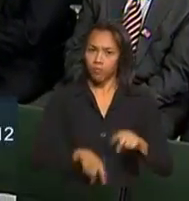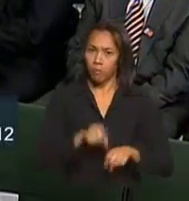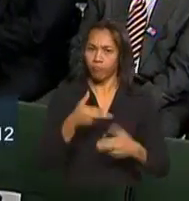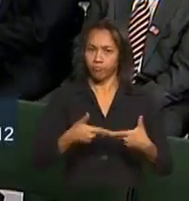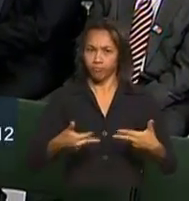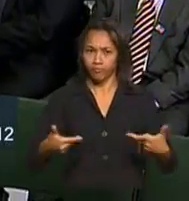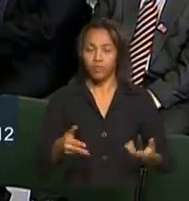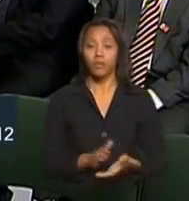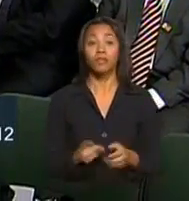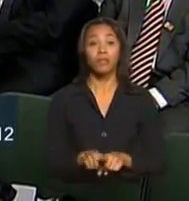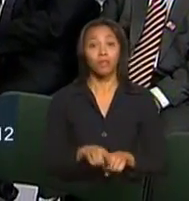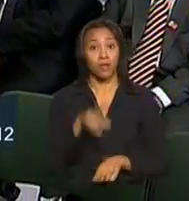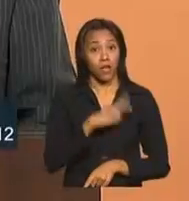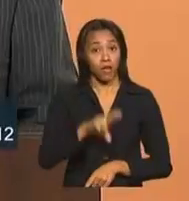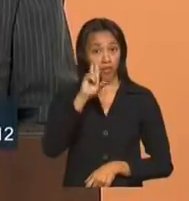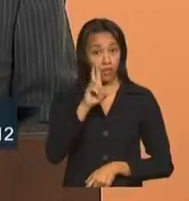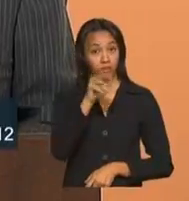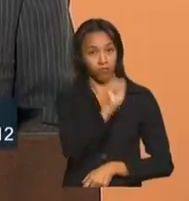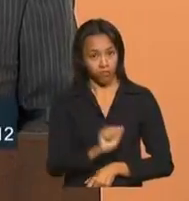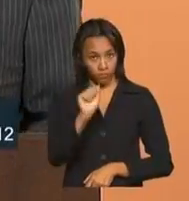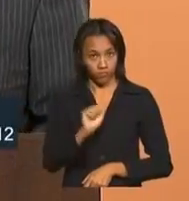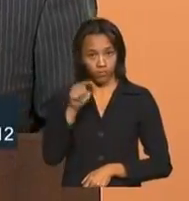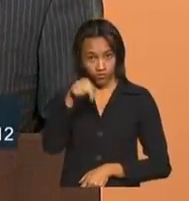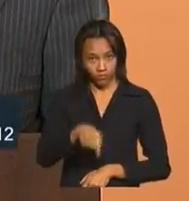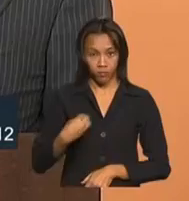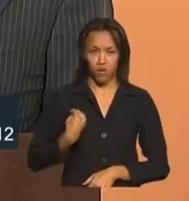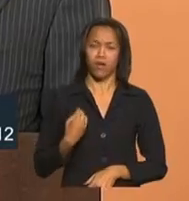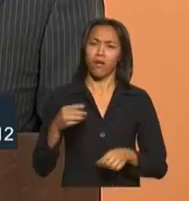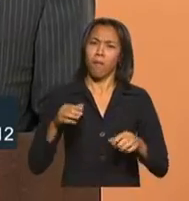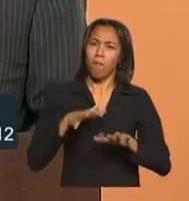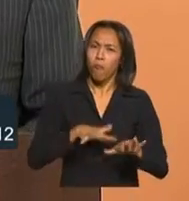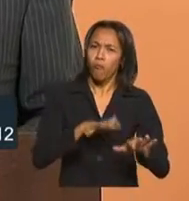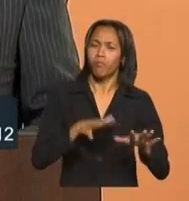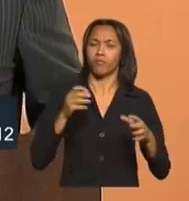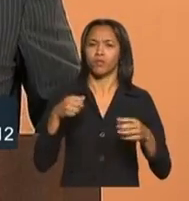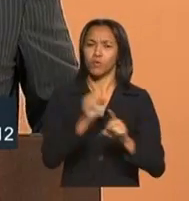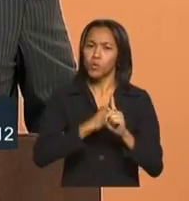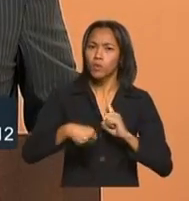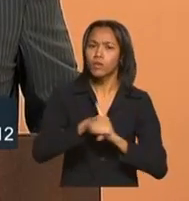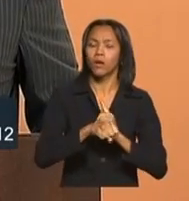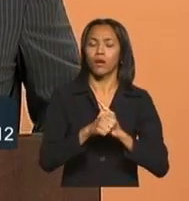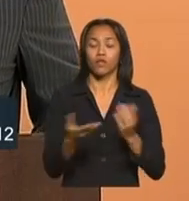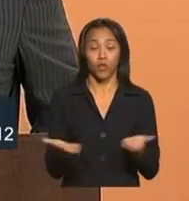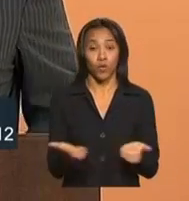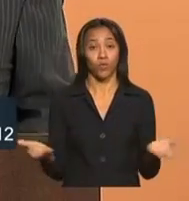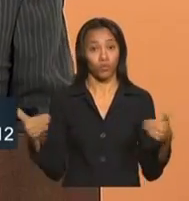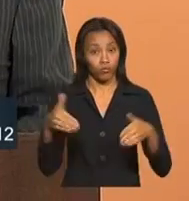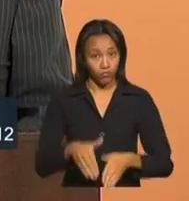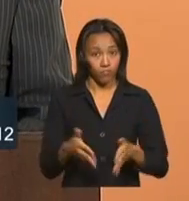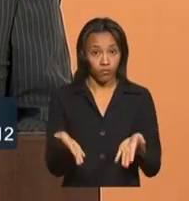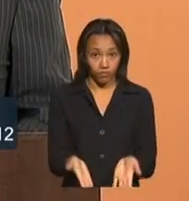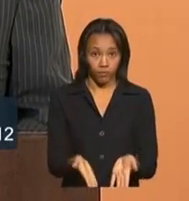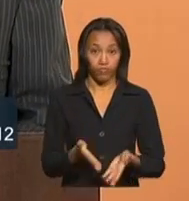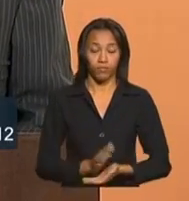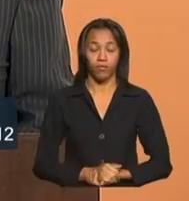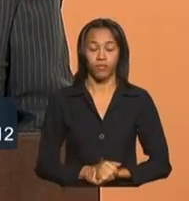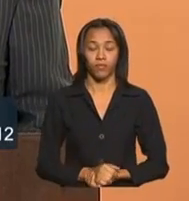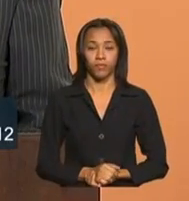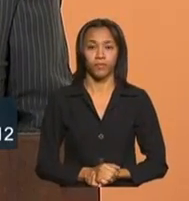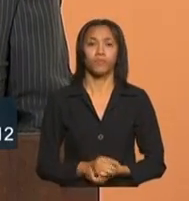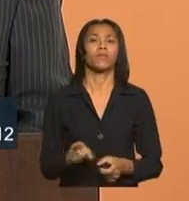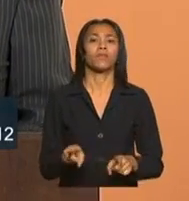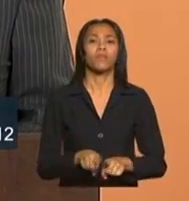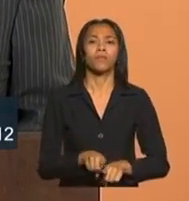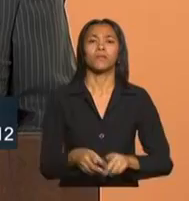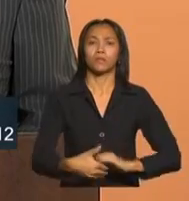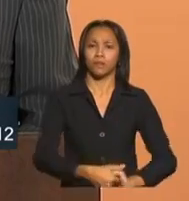e senhoras representantes de ONGs e de movimentos sociais que aqui estão presentes a esse evento,